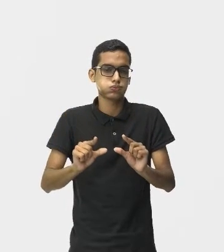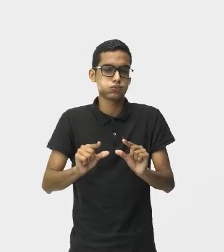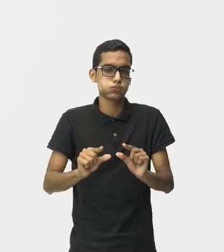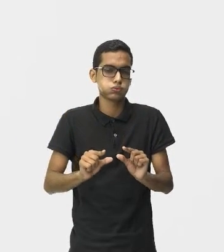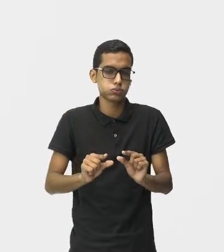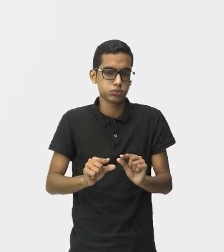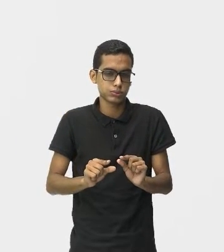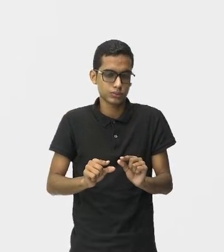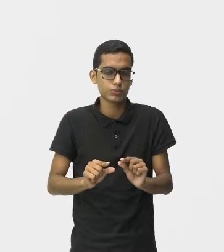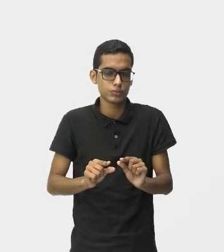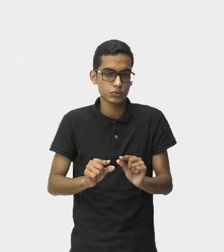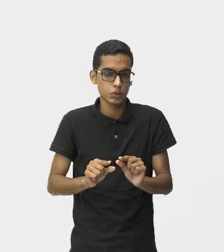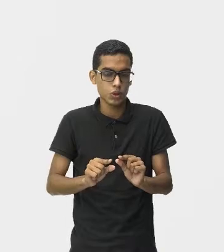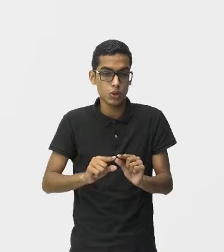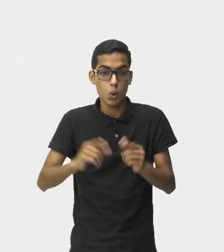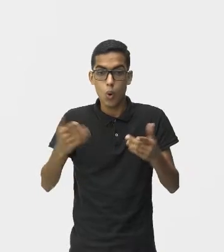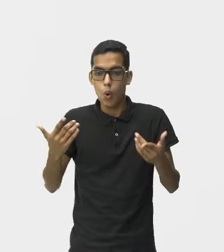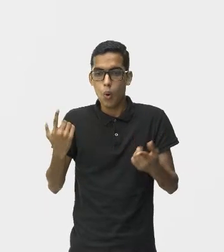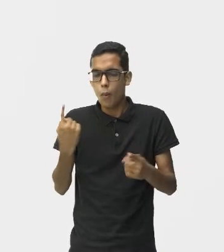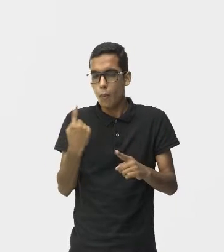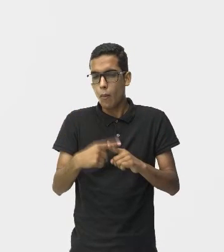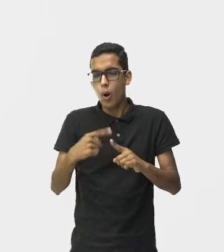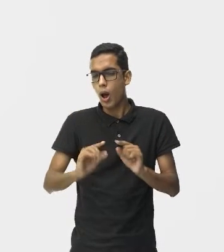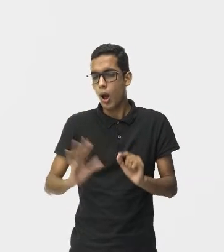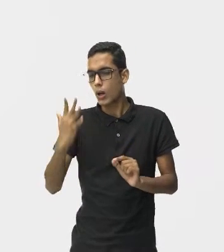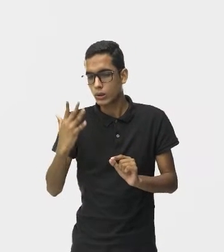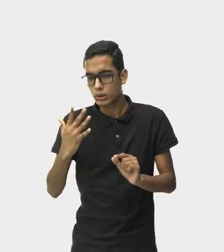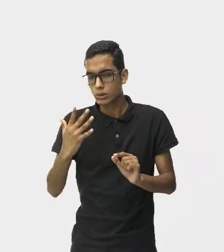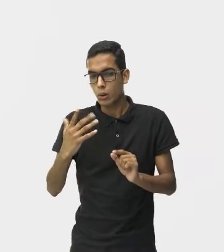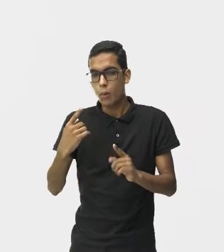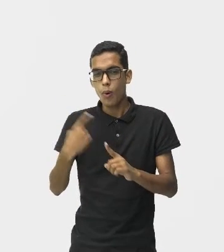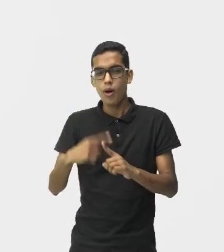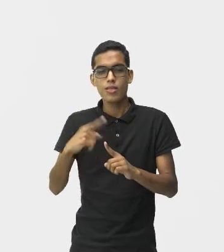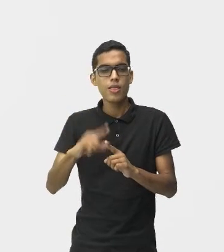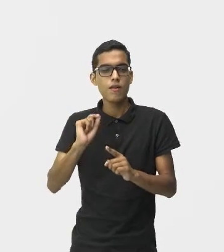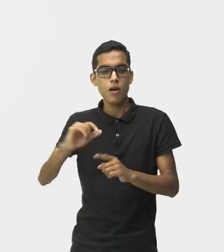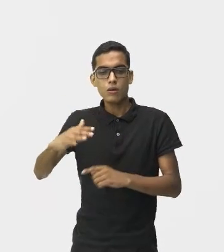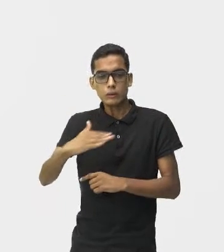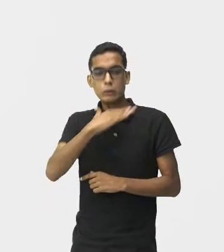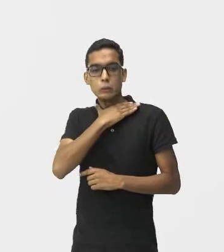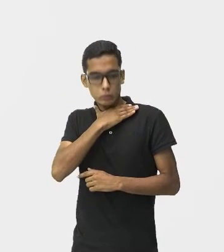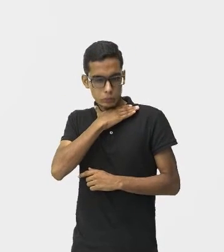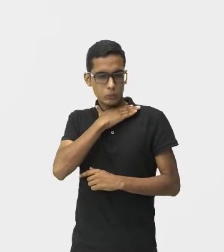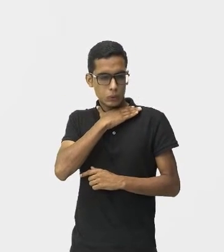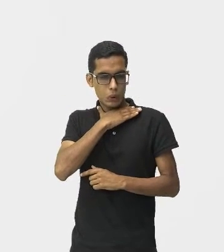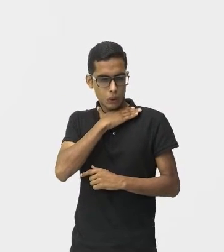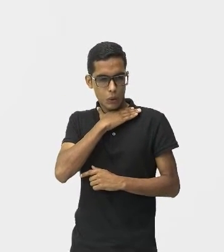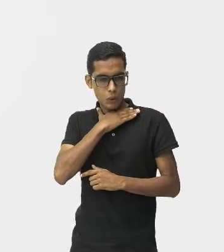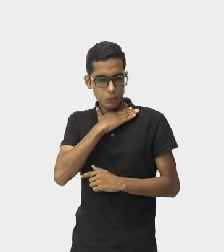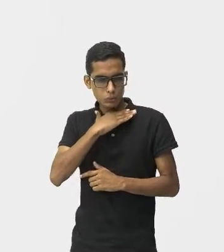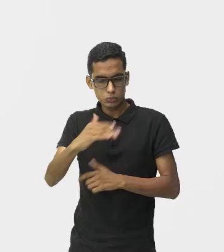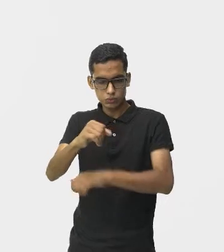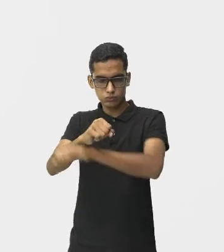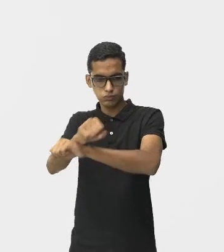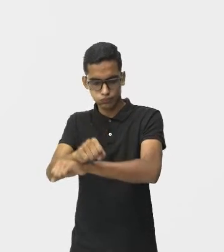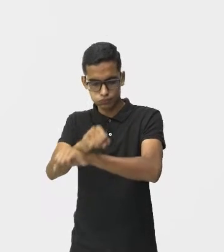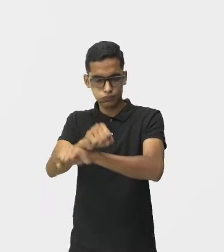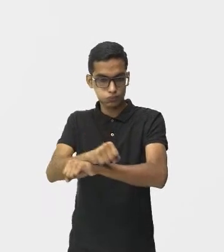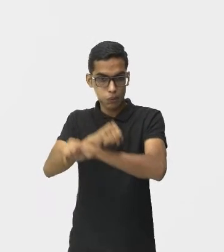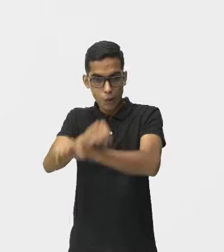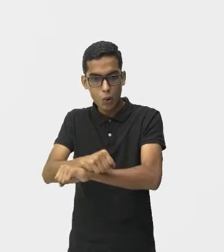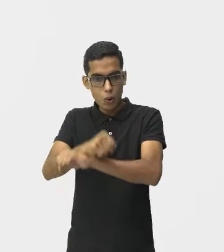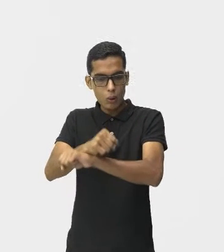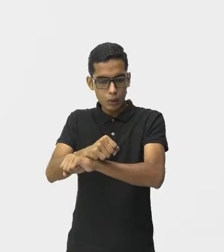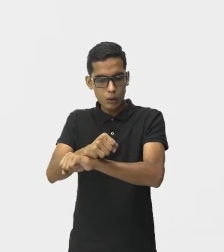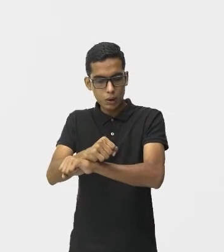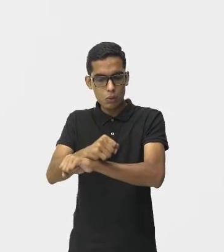a crise do escravismo. Por quê, professor? Porque o Império Romano, ele crescia